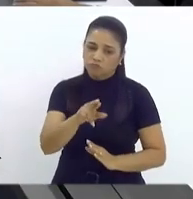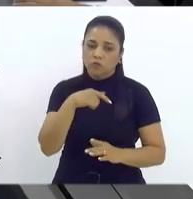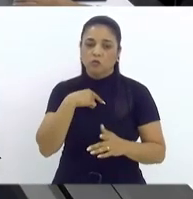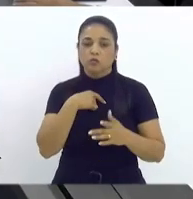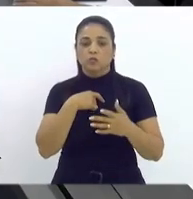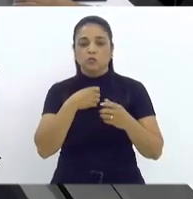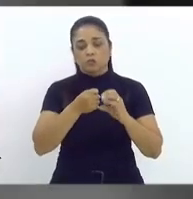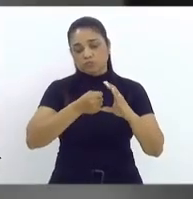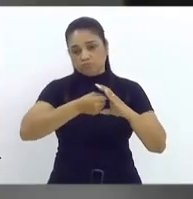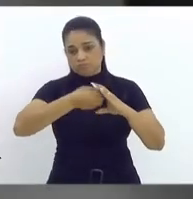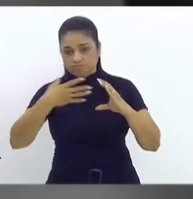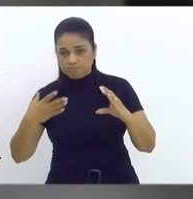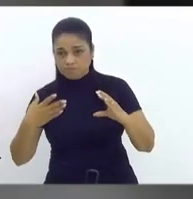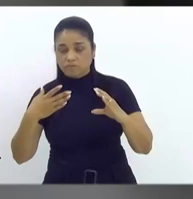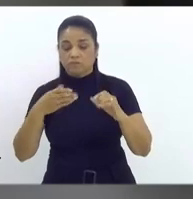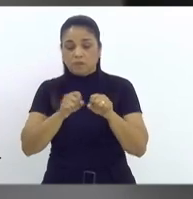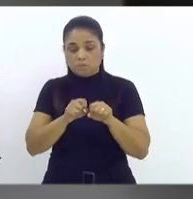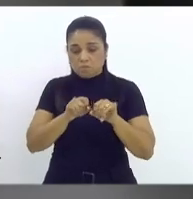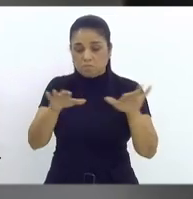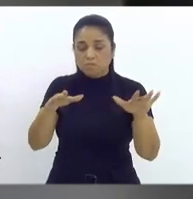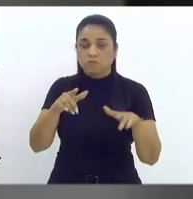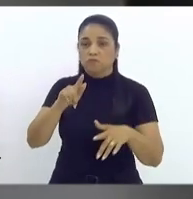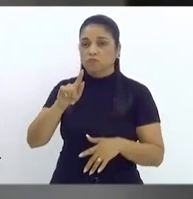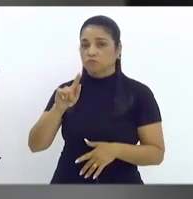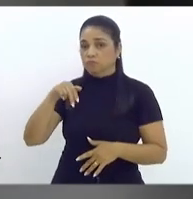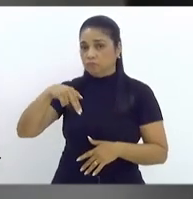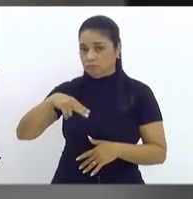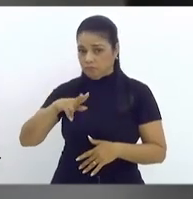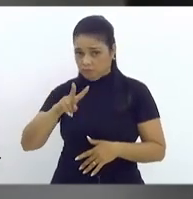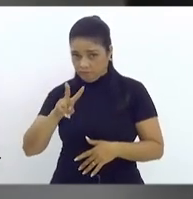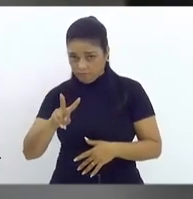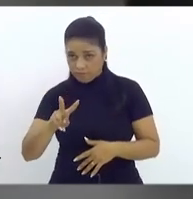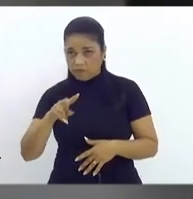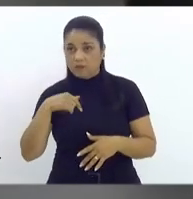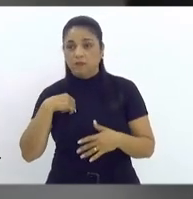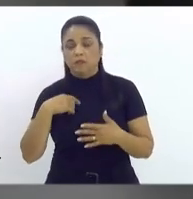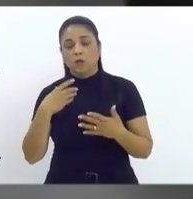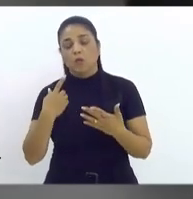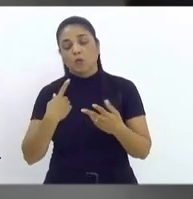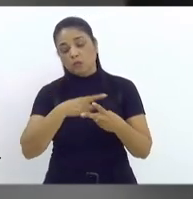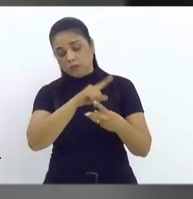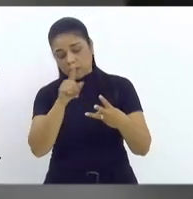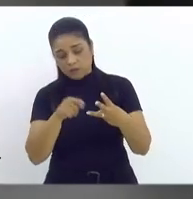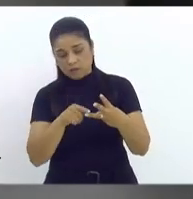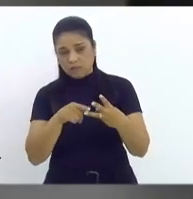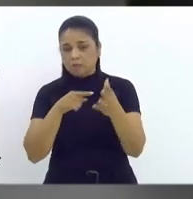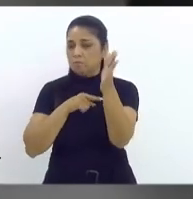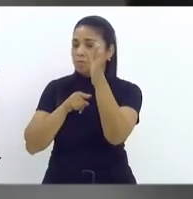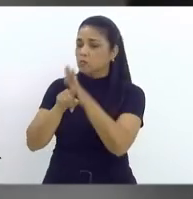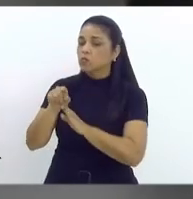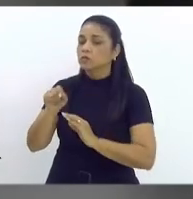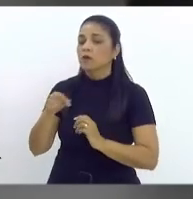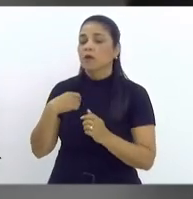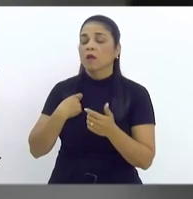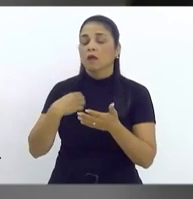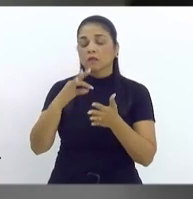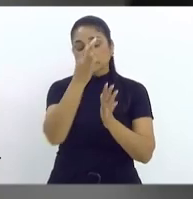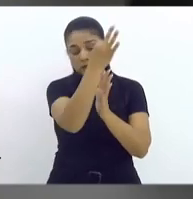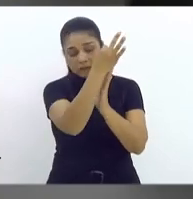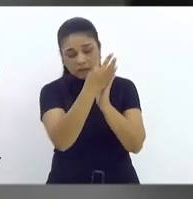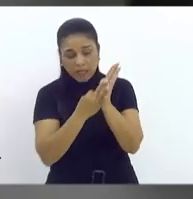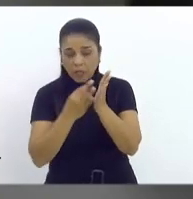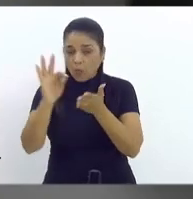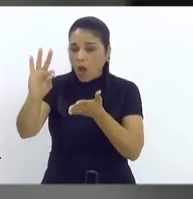das redes de GNV. Então, finalmente, por que foi assinado o terceiro termo aditivo? Quem